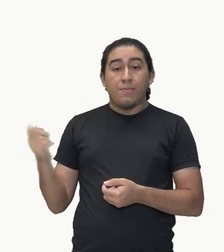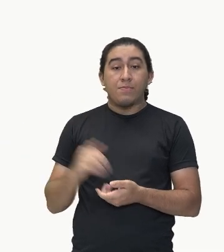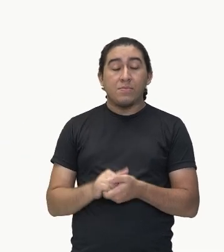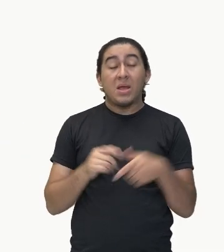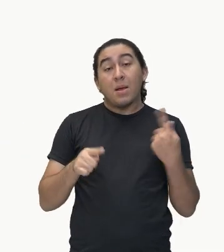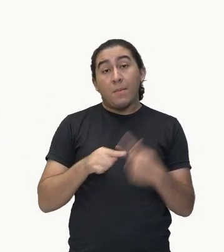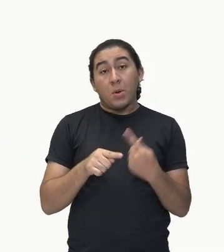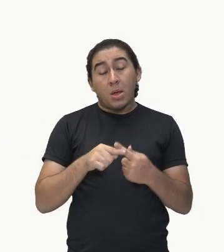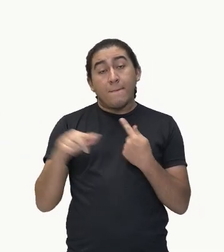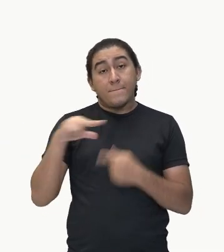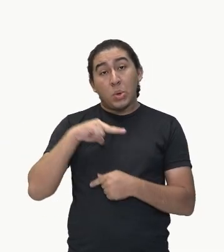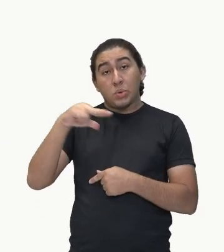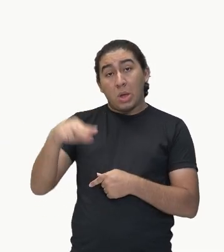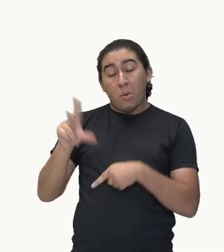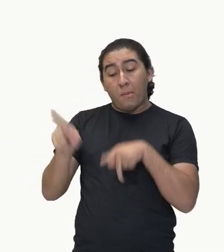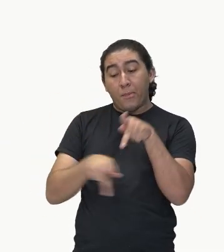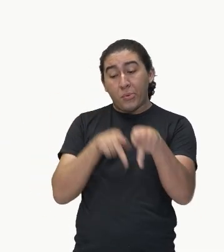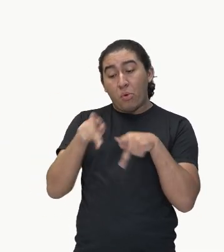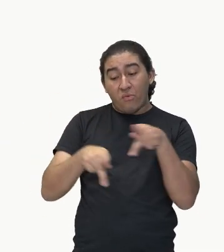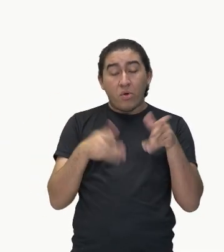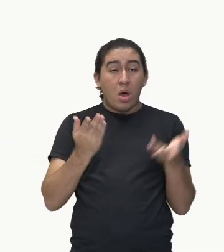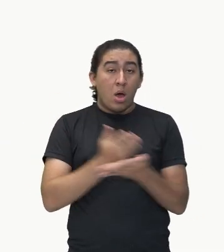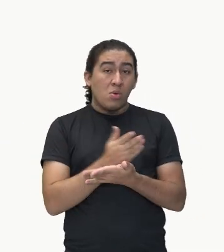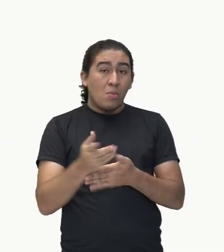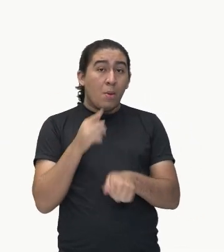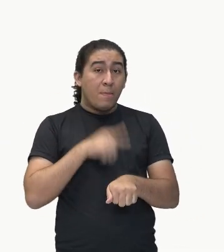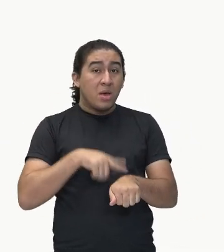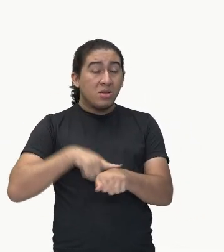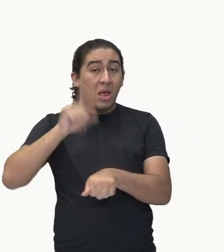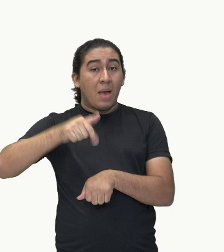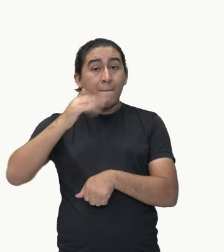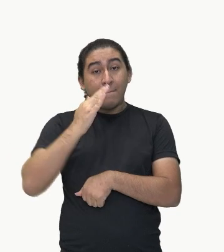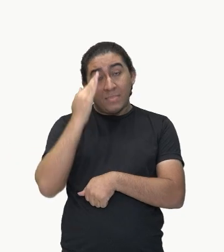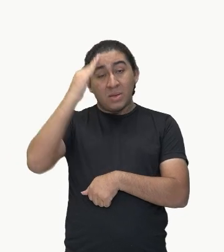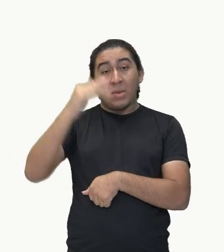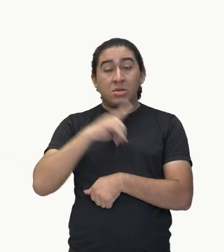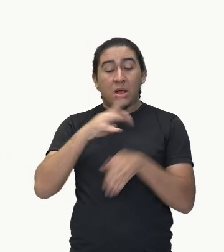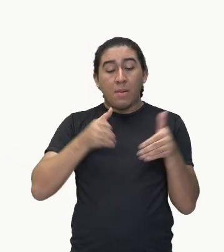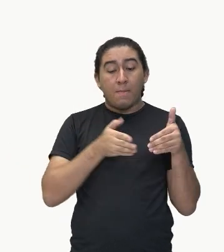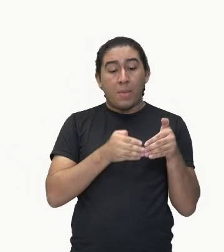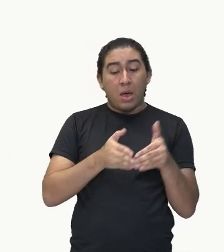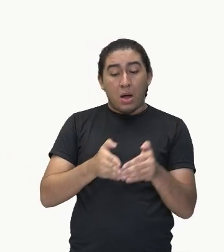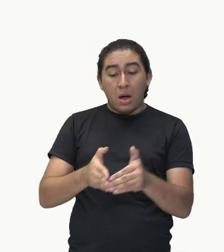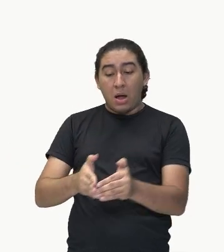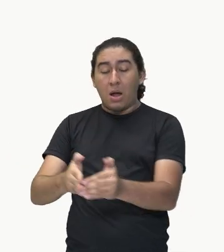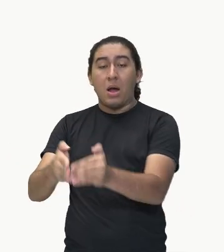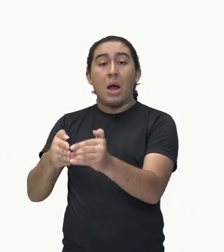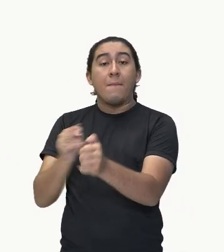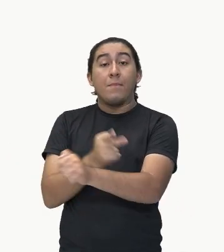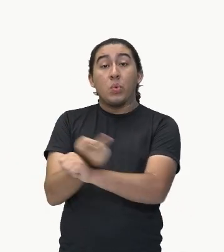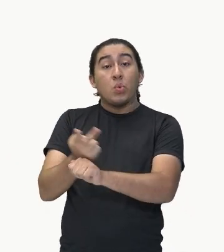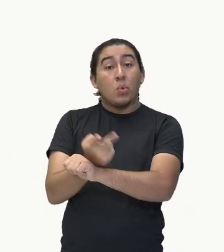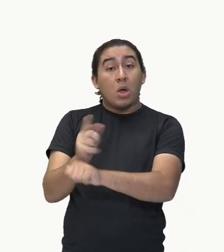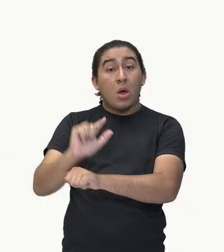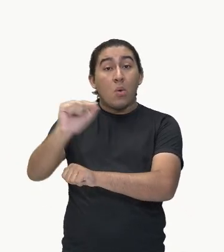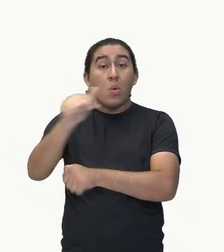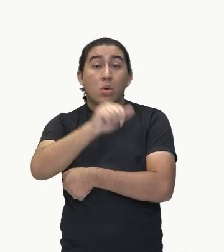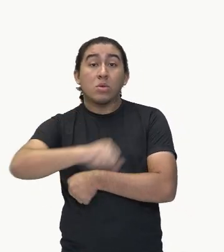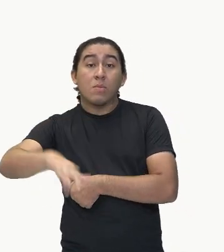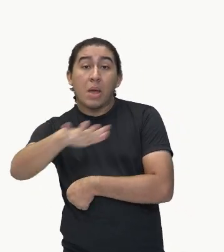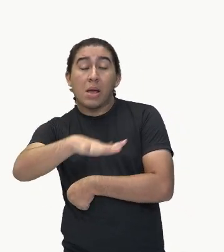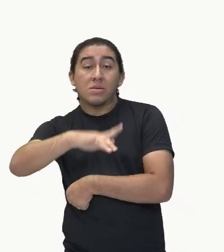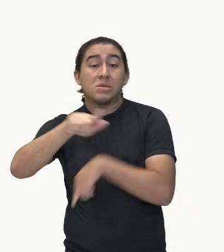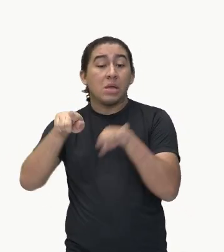Portugal, como nação, em dado momento, foi pioneira nesse processo de se lançar ao mar e ir